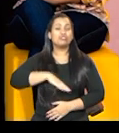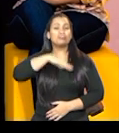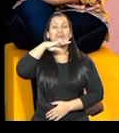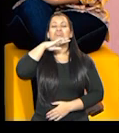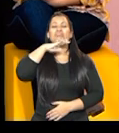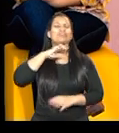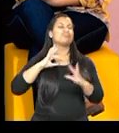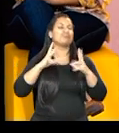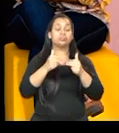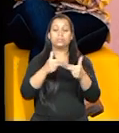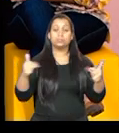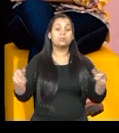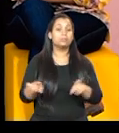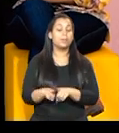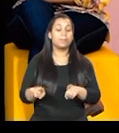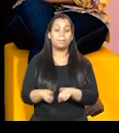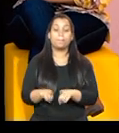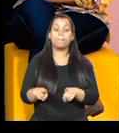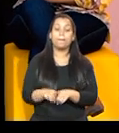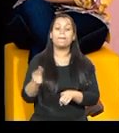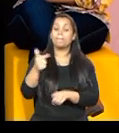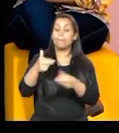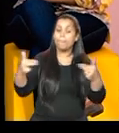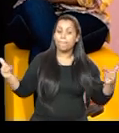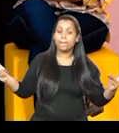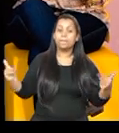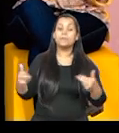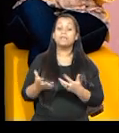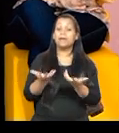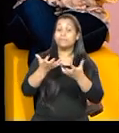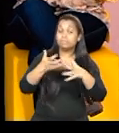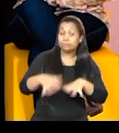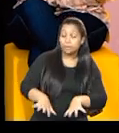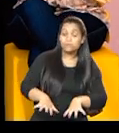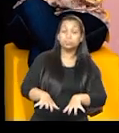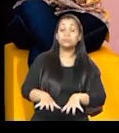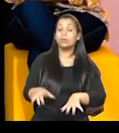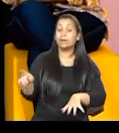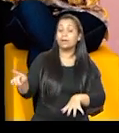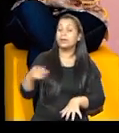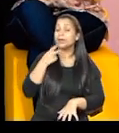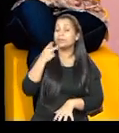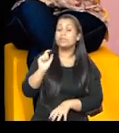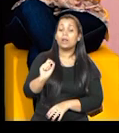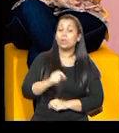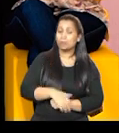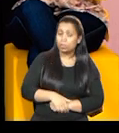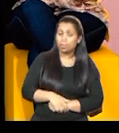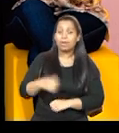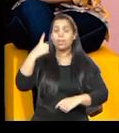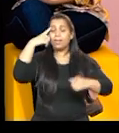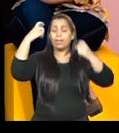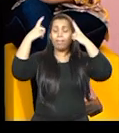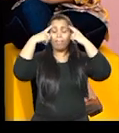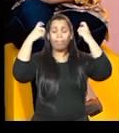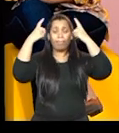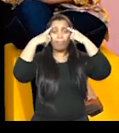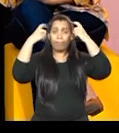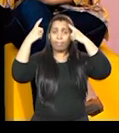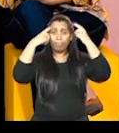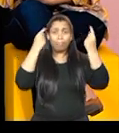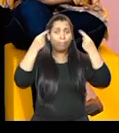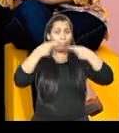Essa outra obra do Paulo Leminski, Vazio Agudo, ele usa uma antítese, ou seja, ideias contrárias para